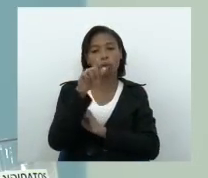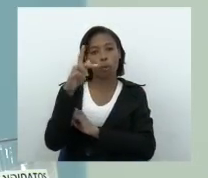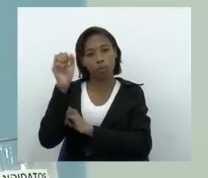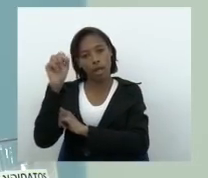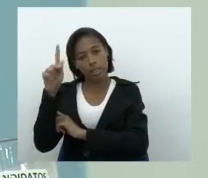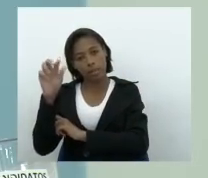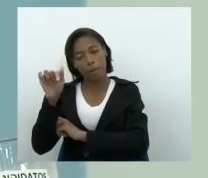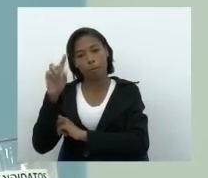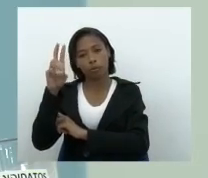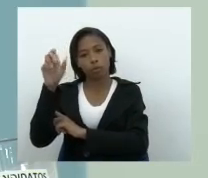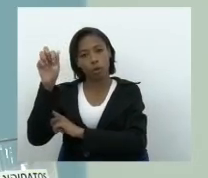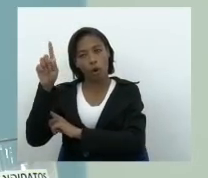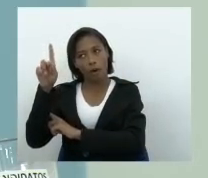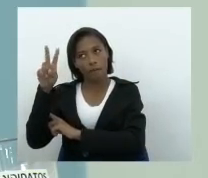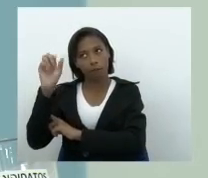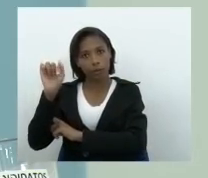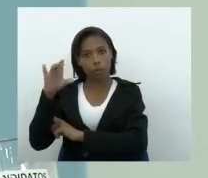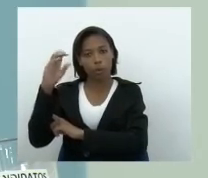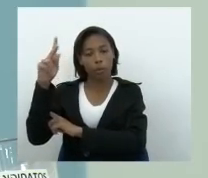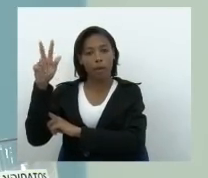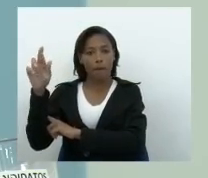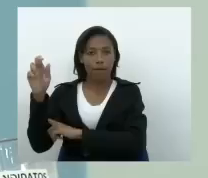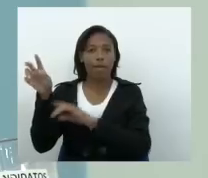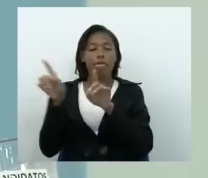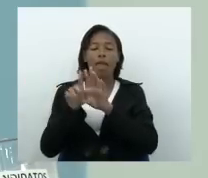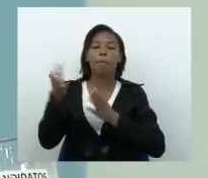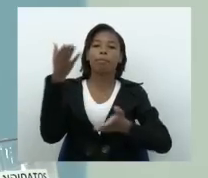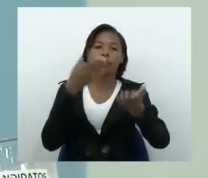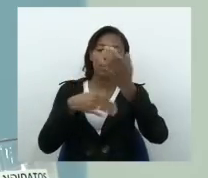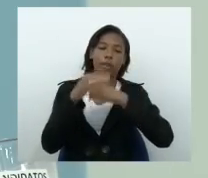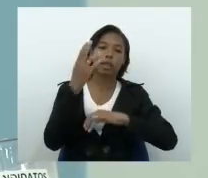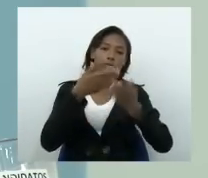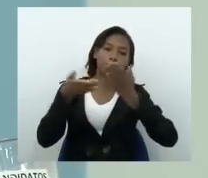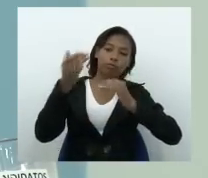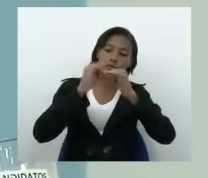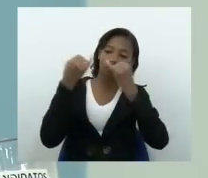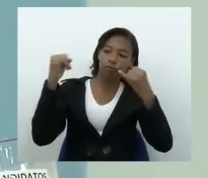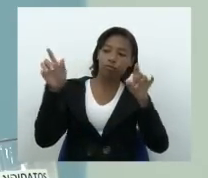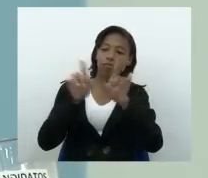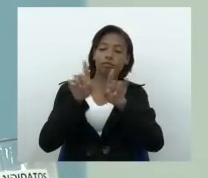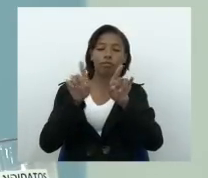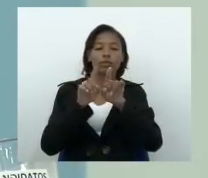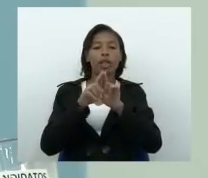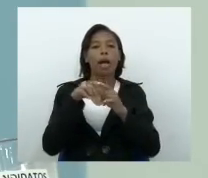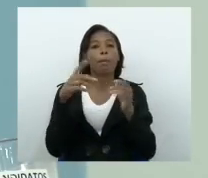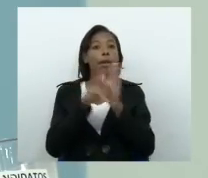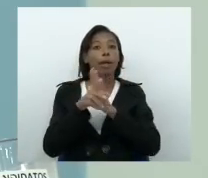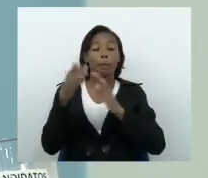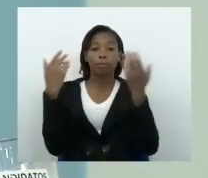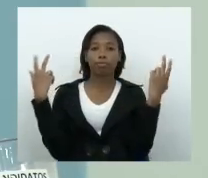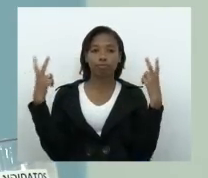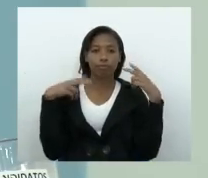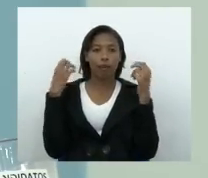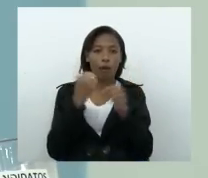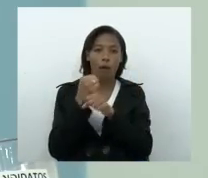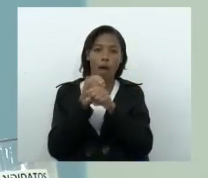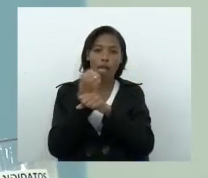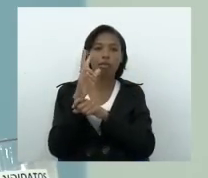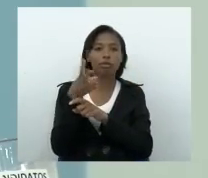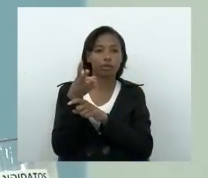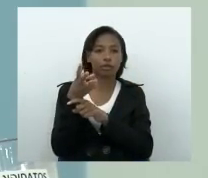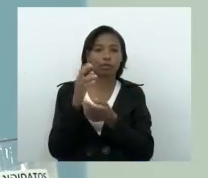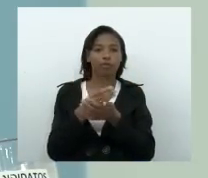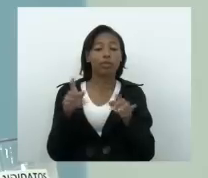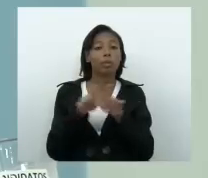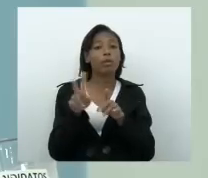opçãoguarulhos.com.br, claro, além da TV Câmara Guarulhos, que manda o sinal para eles, e além também do nosso site, que transmite simultaneamente. Quero aproveitar e lembrá-lo para você